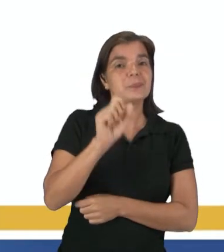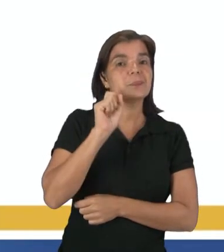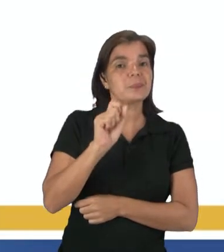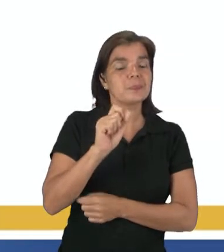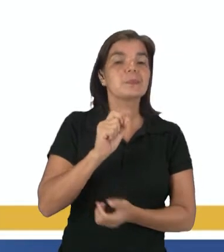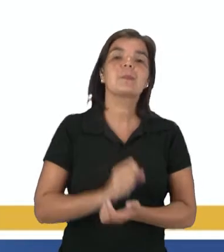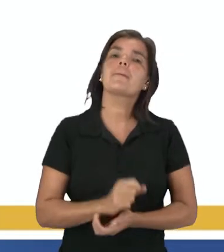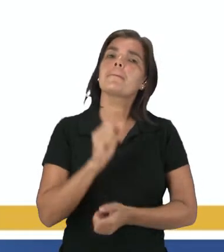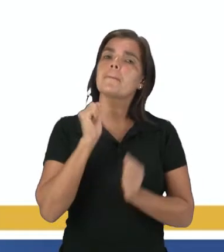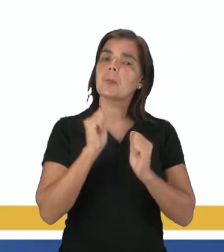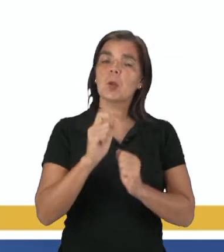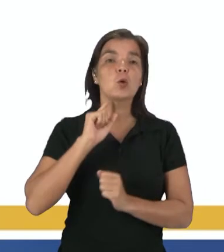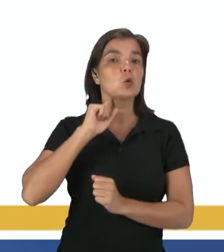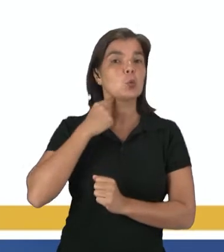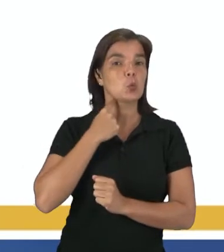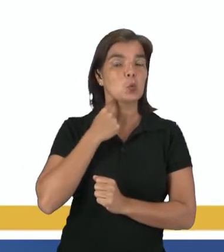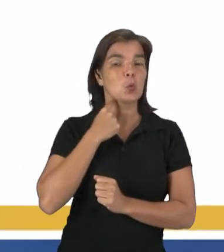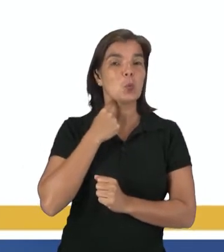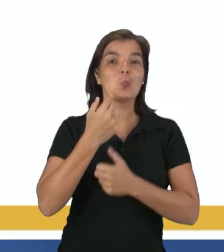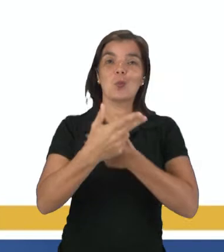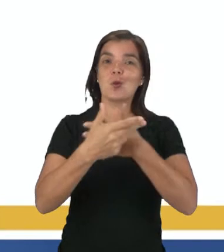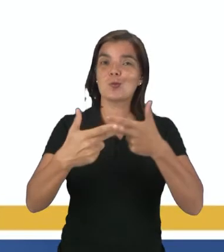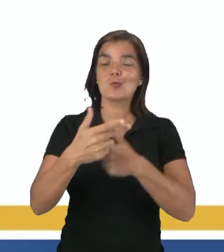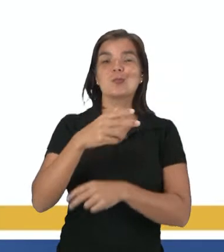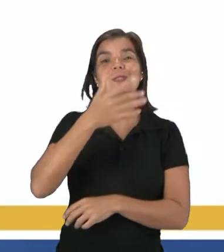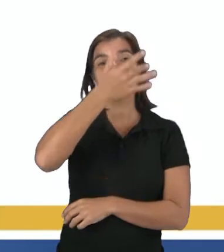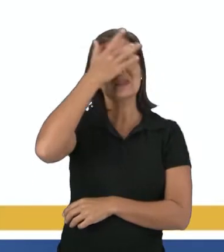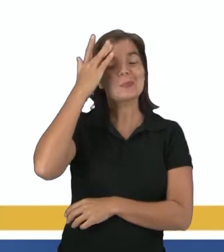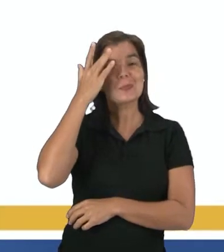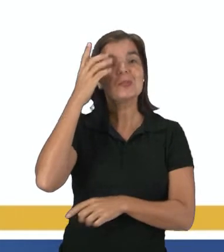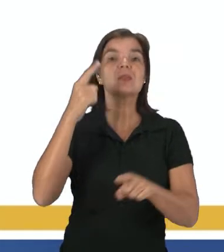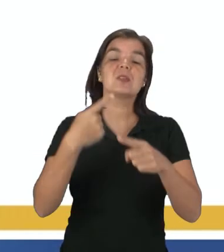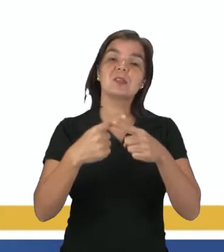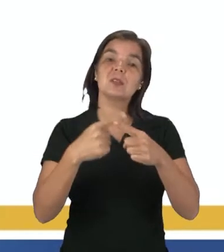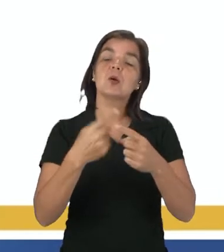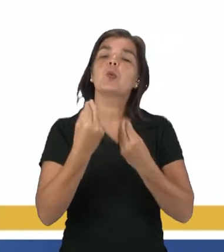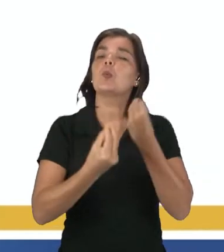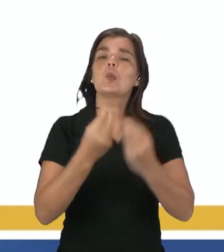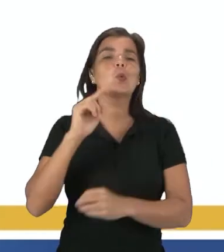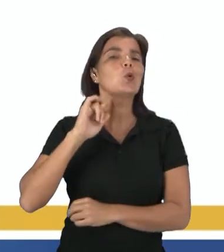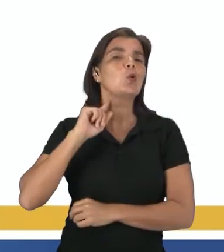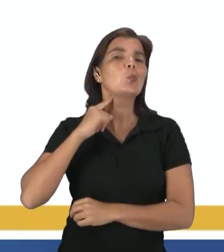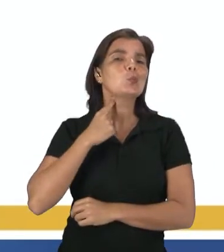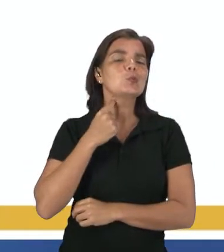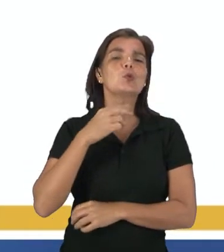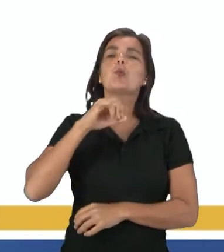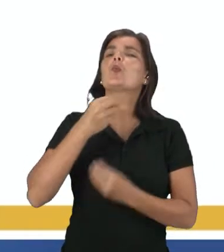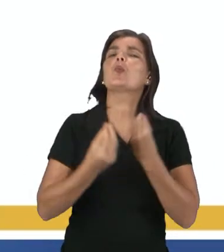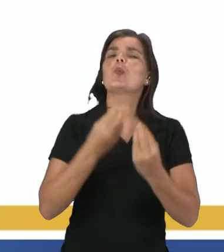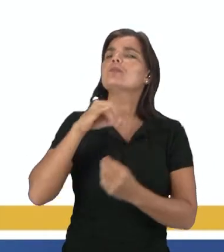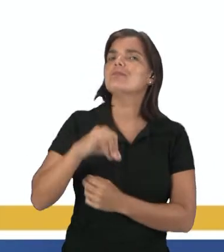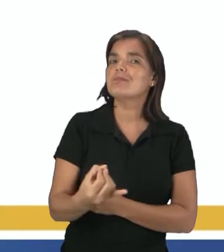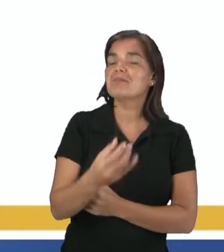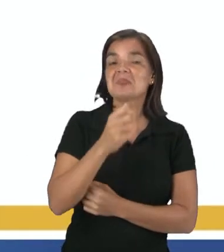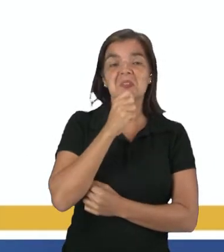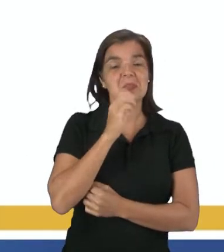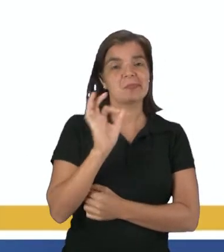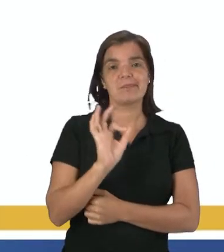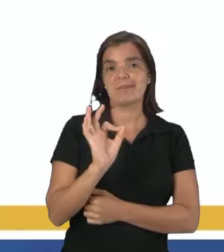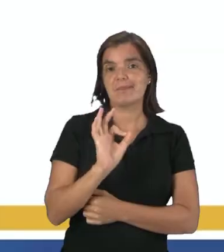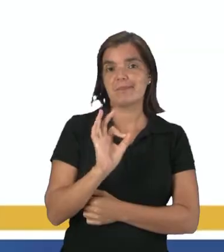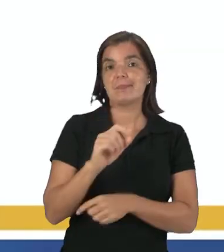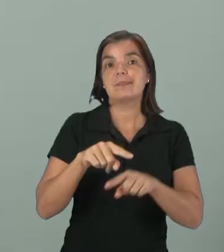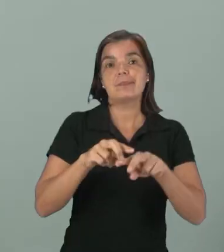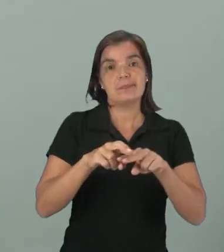a água ela pode ser poluída por atividades humanas. E aí, se essa água for poluída, como é que ela vai ser reaproveitada? Não vai adiantar muita